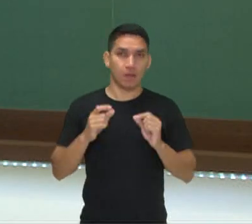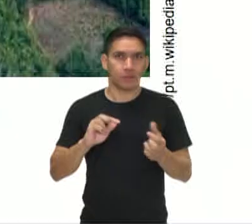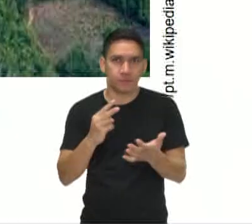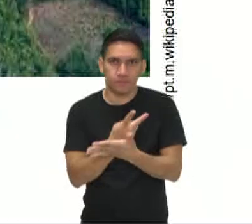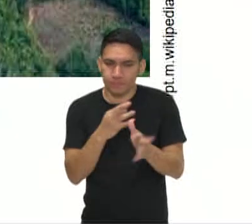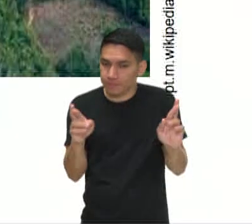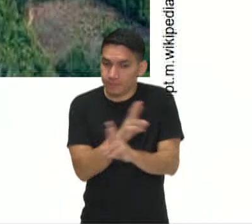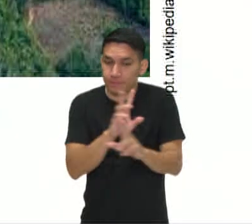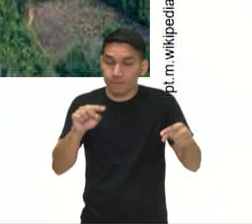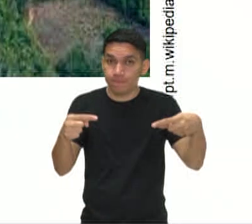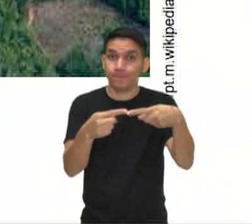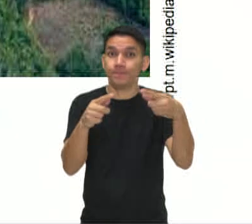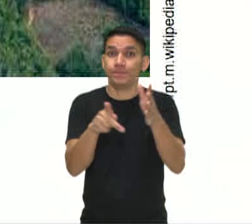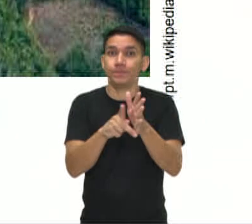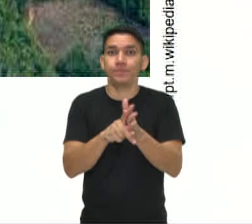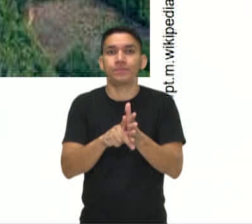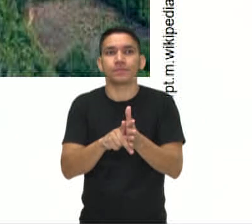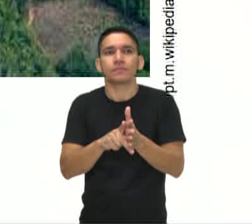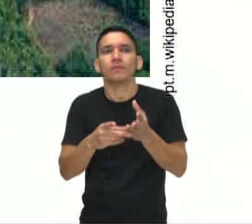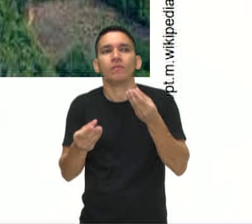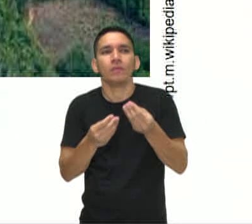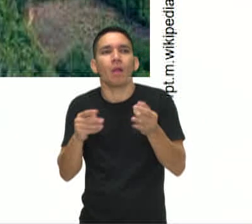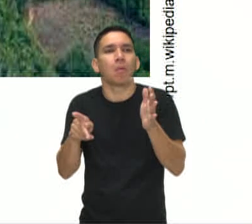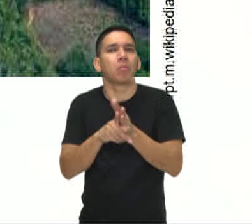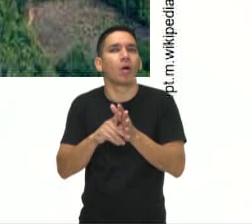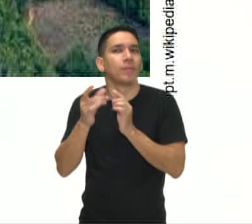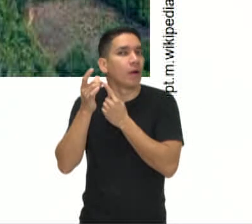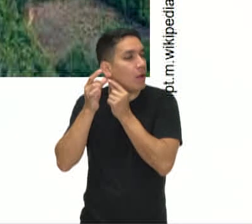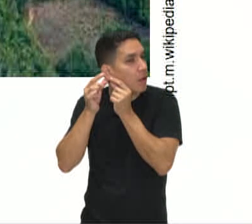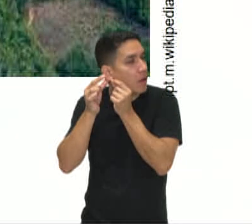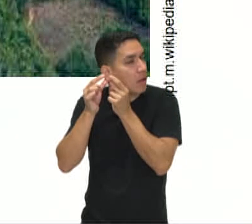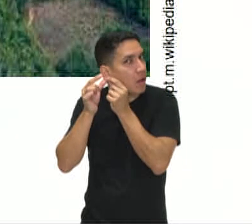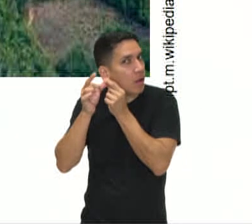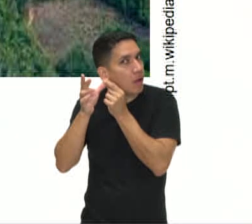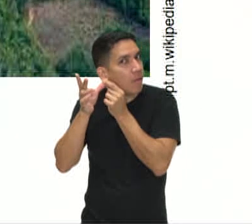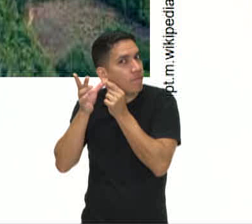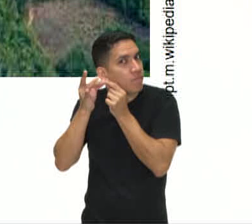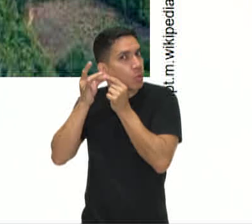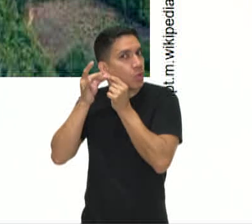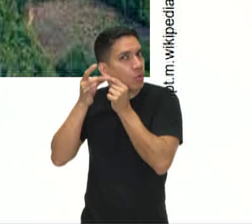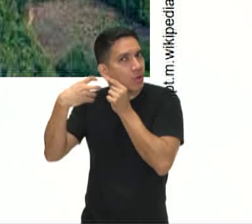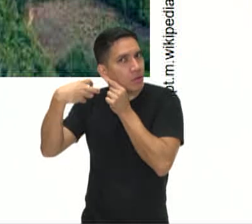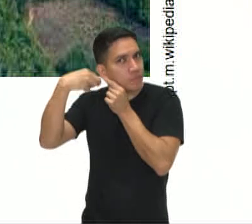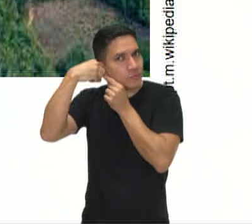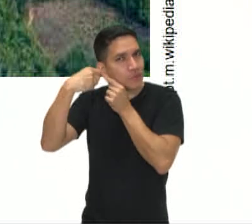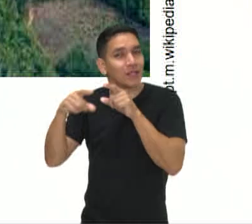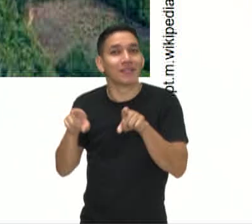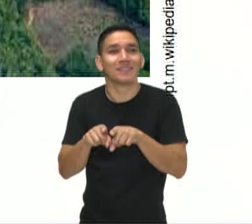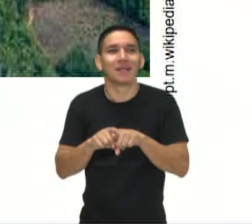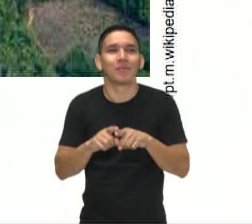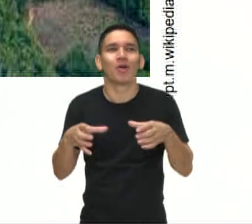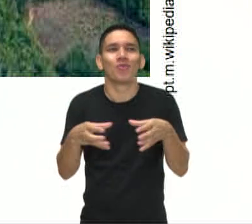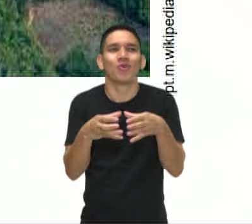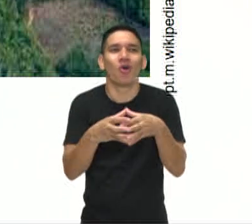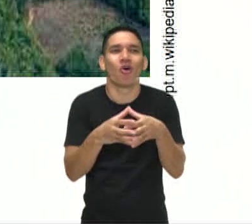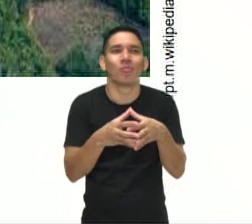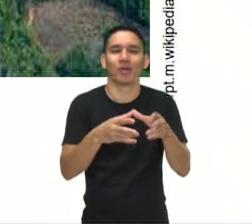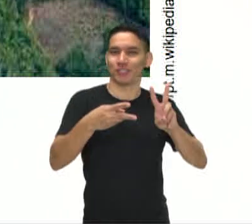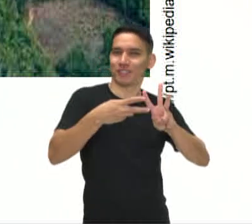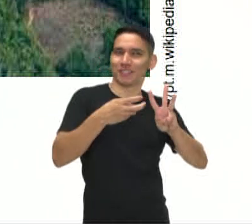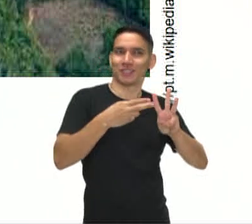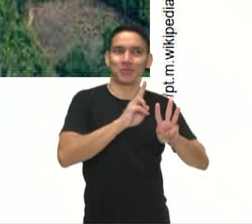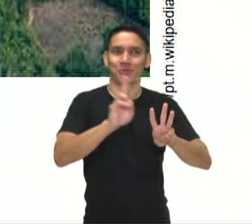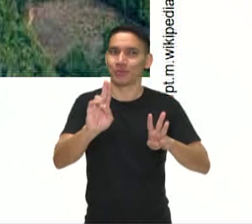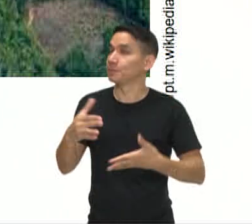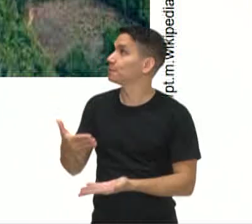estão ligados aos rituais de furação da orelha e do Quarupi, dos indígenas Vaurá e